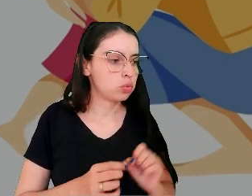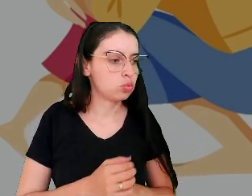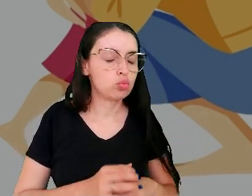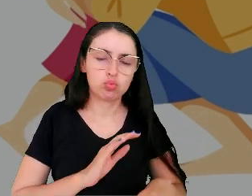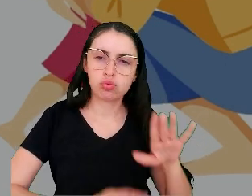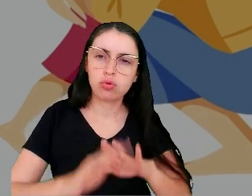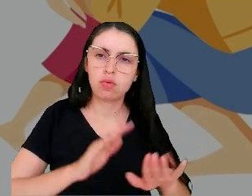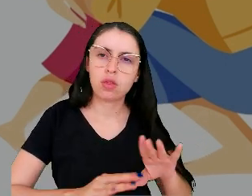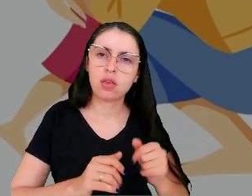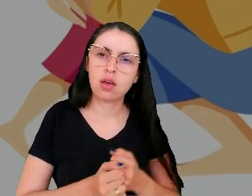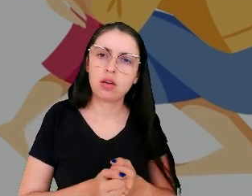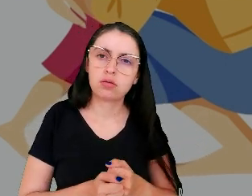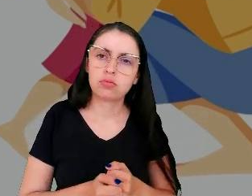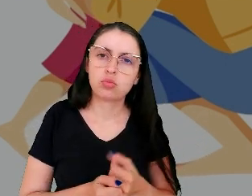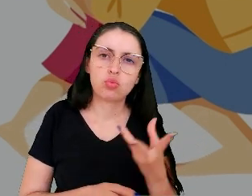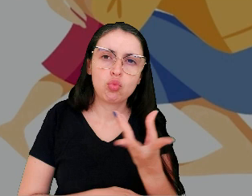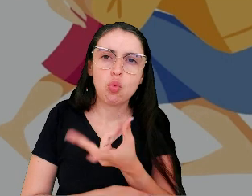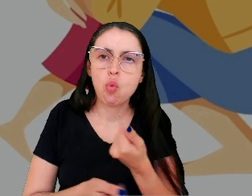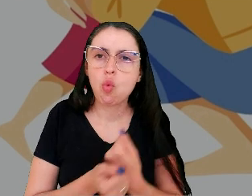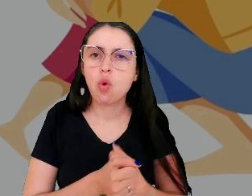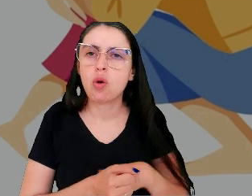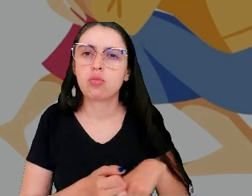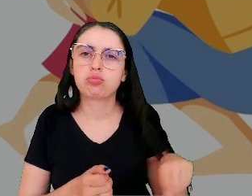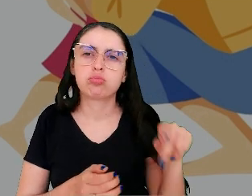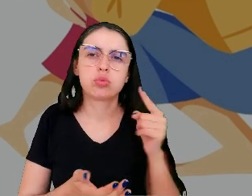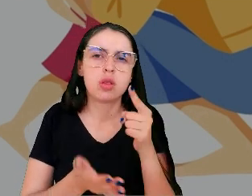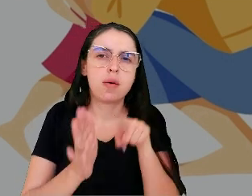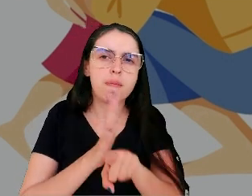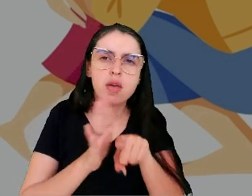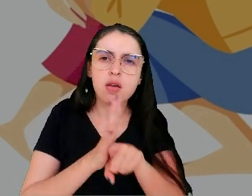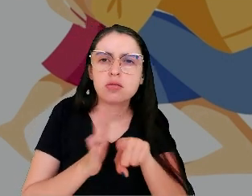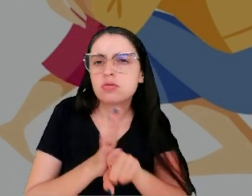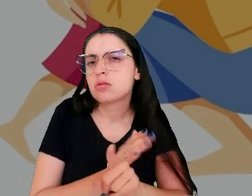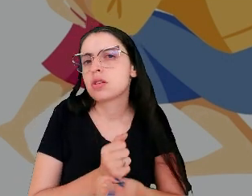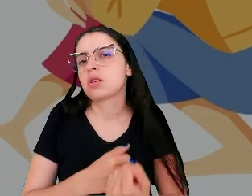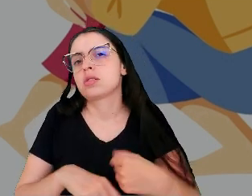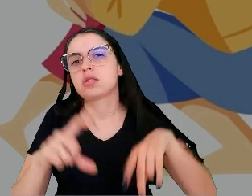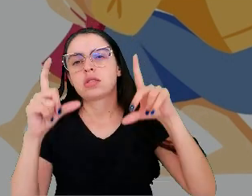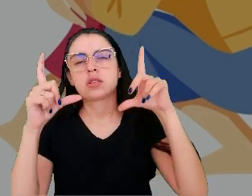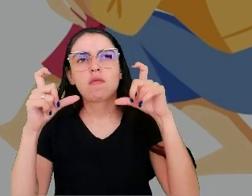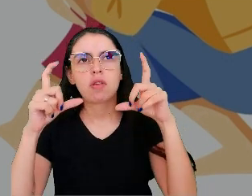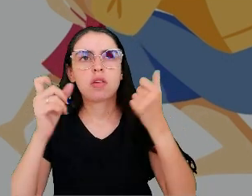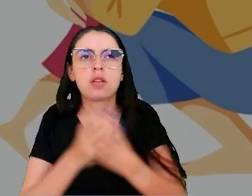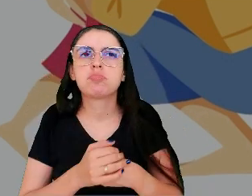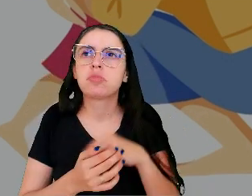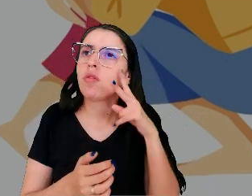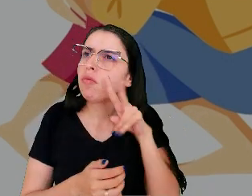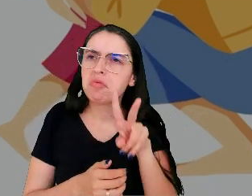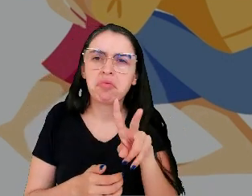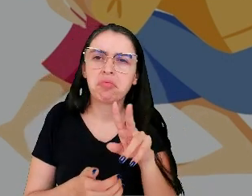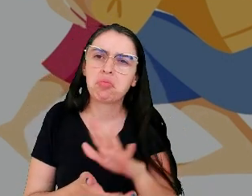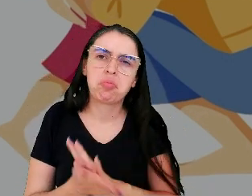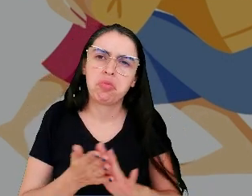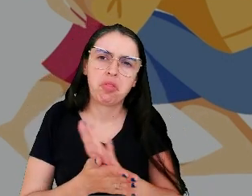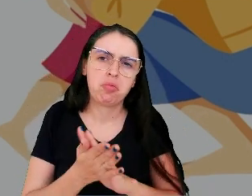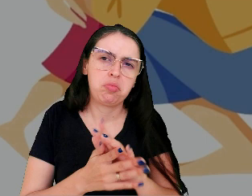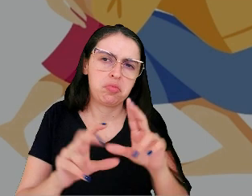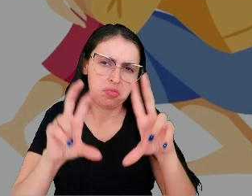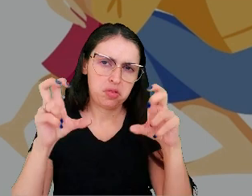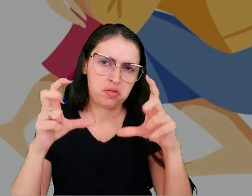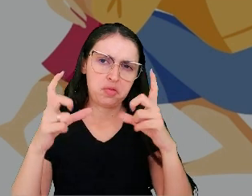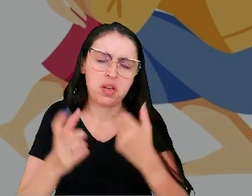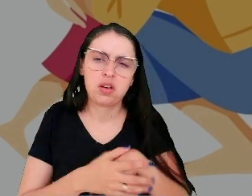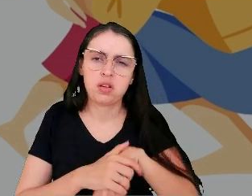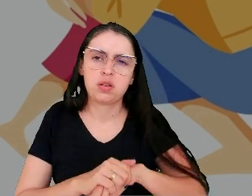realmente confesso que em toda a minha pesquisa fotográfica da pandemia, eu não tinha visto, acho que eu ainda não vi uma foto que